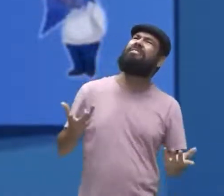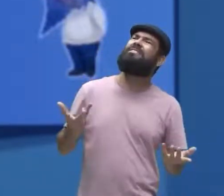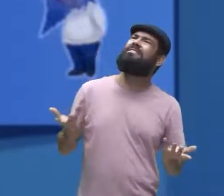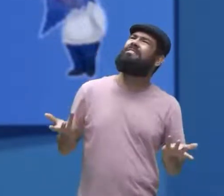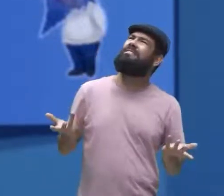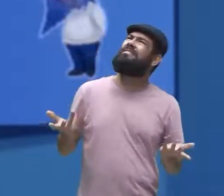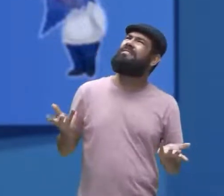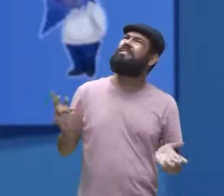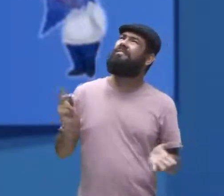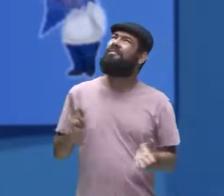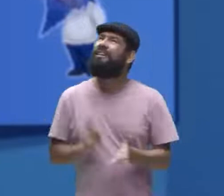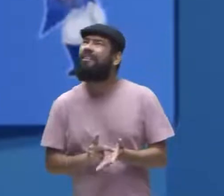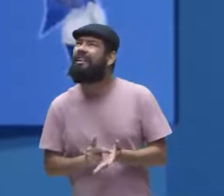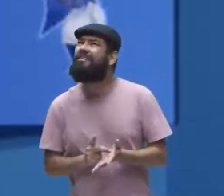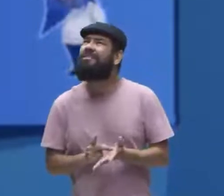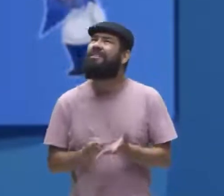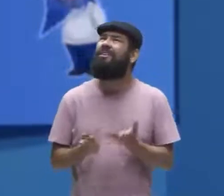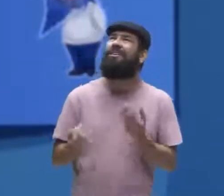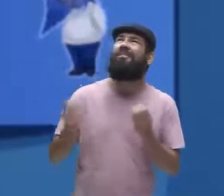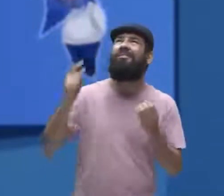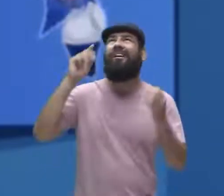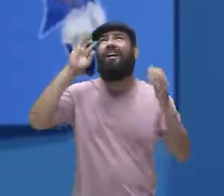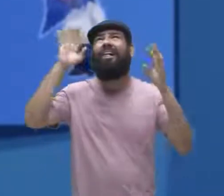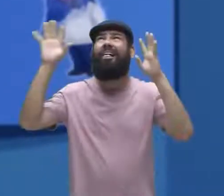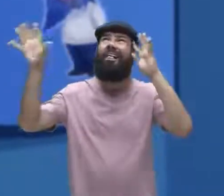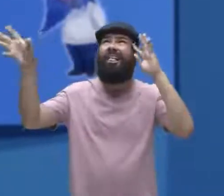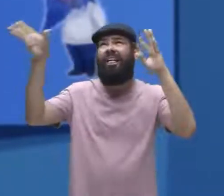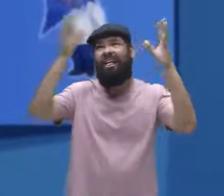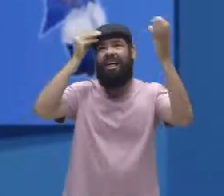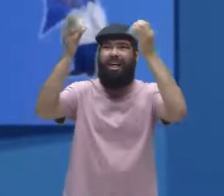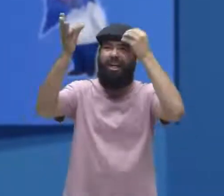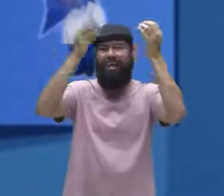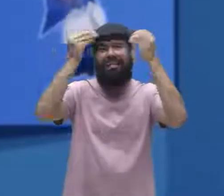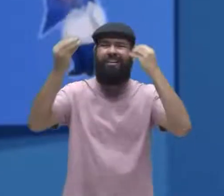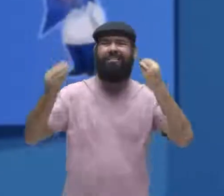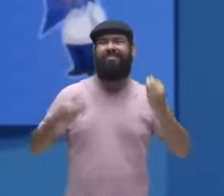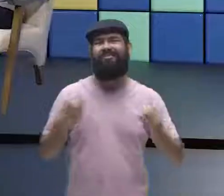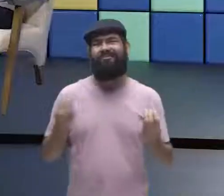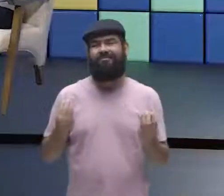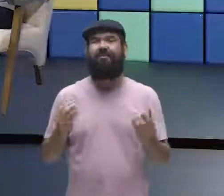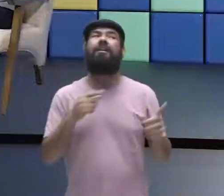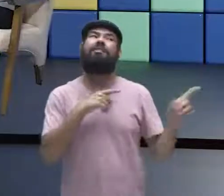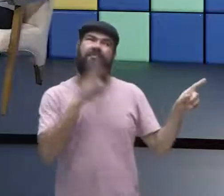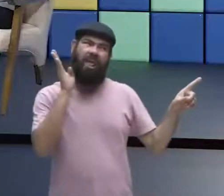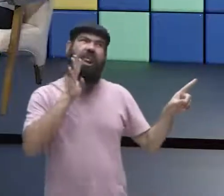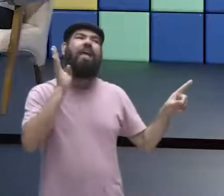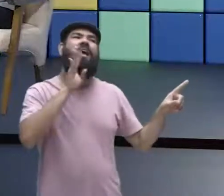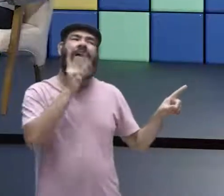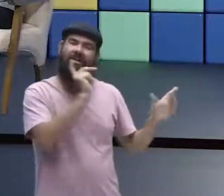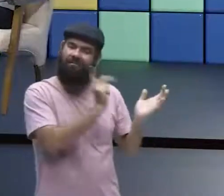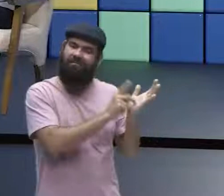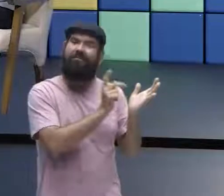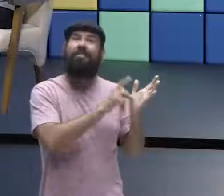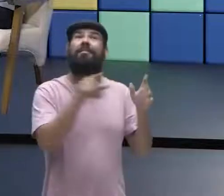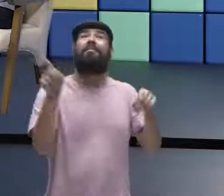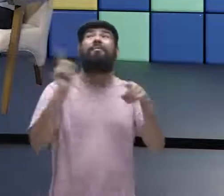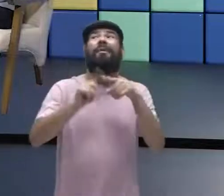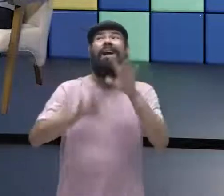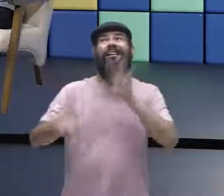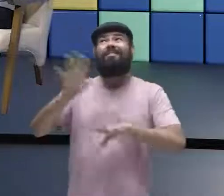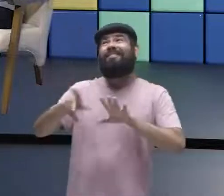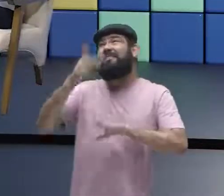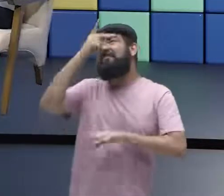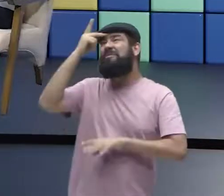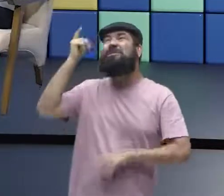algo real ou é algo imaginário que eu estou colocando dentro da minha cabeça? Isso aí é legal também, né? Porque às vezes as pessoas elas